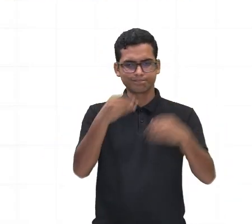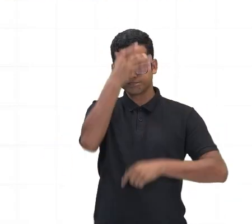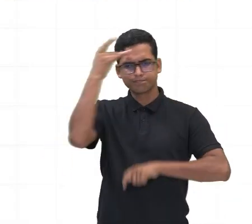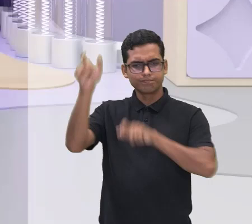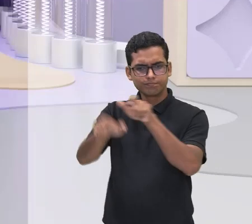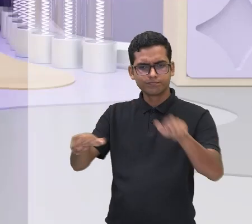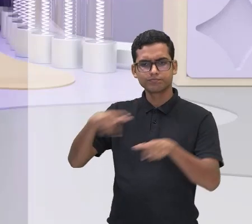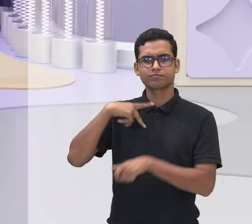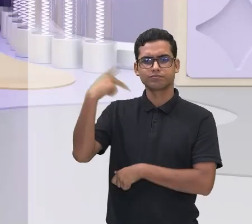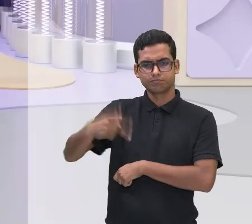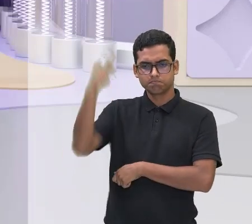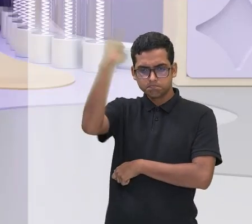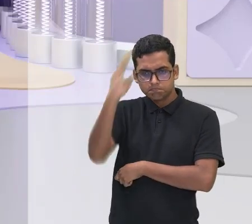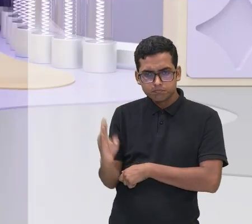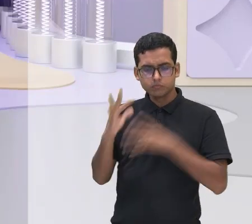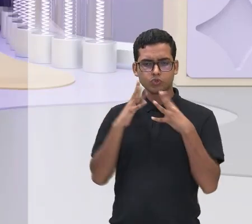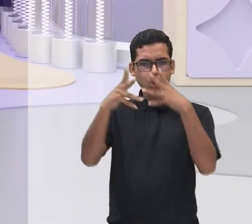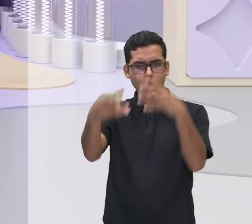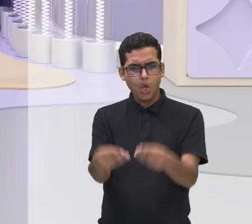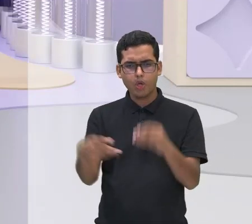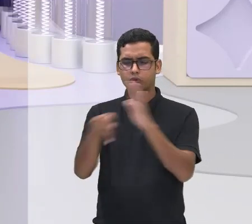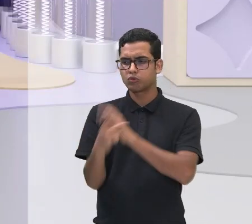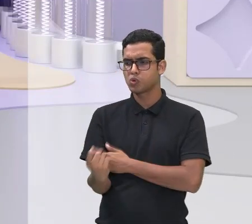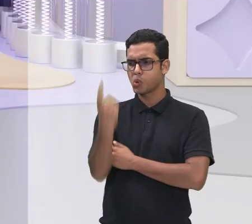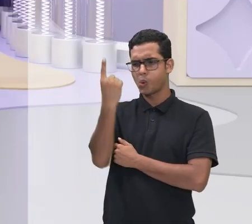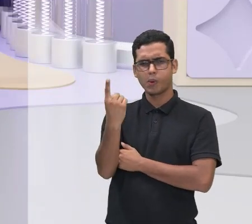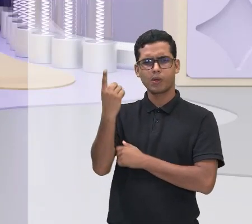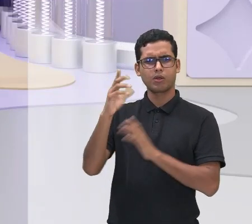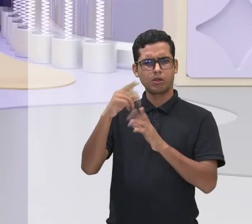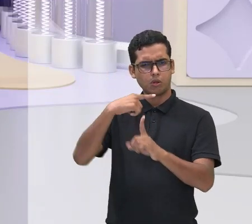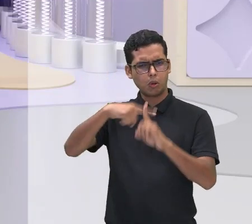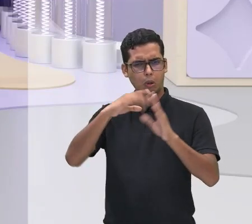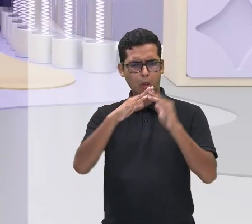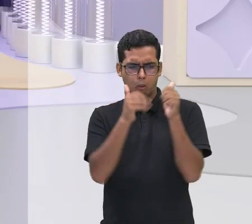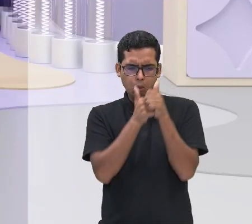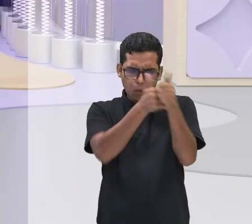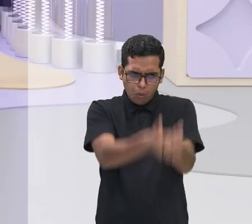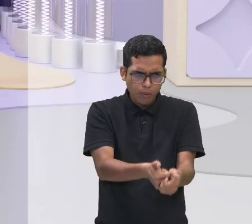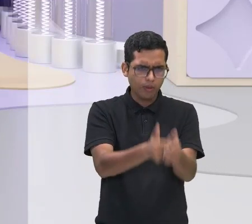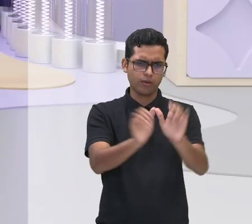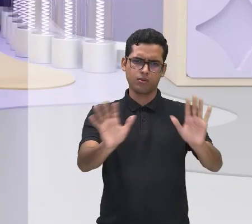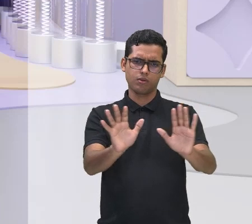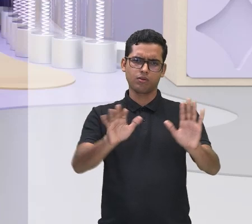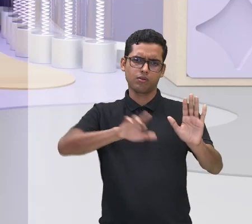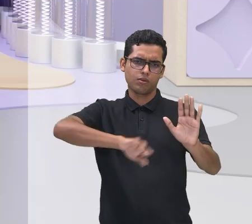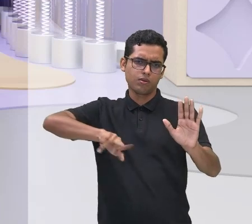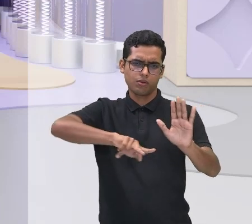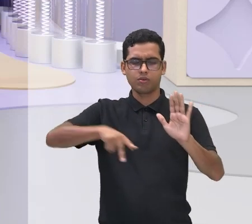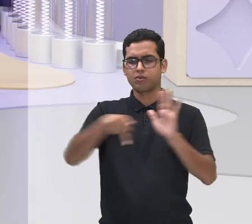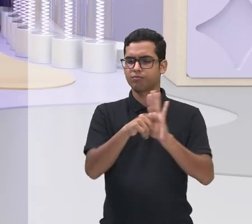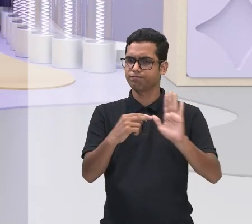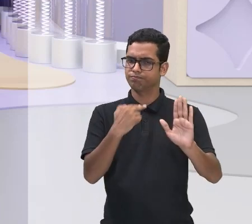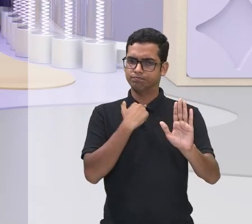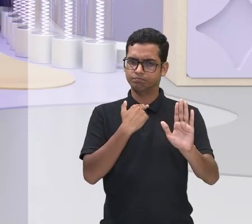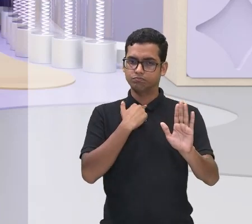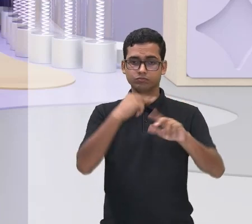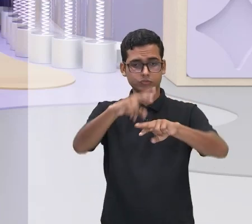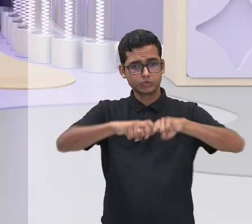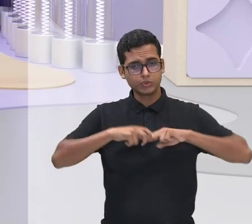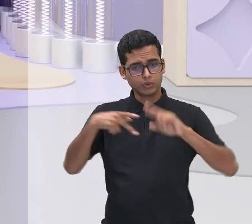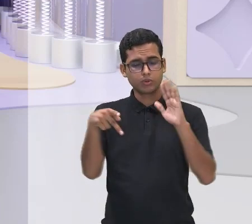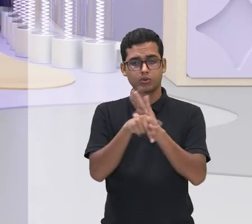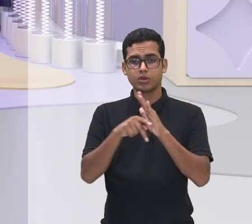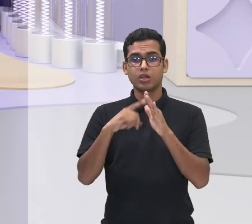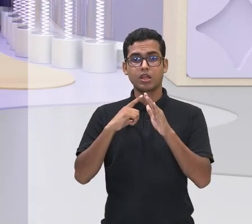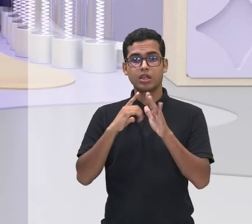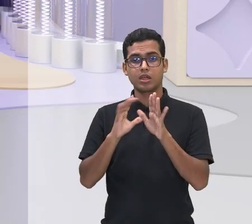como se todos os brasileiros fossem daquela única igreja ou daquela única religião. Não pode, porque não são.